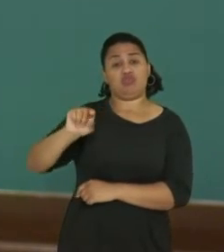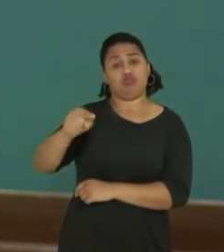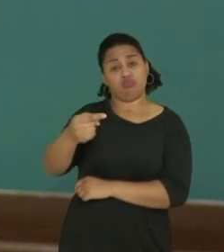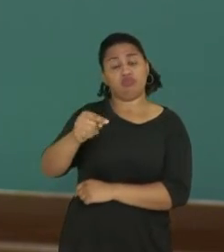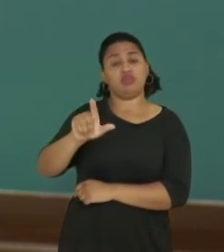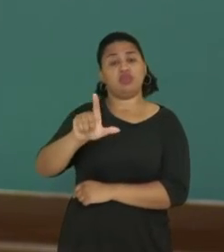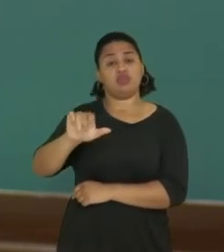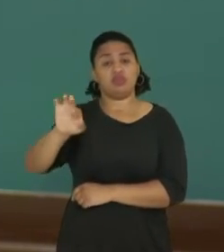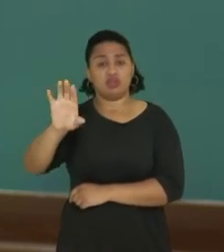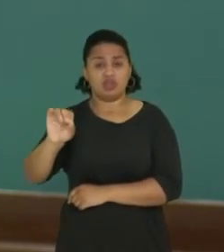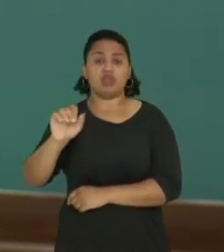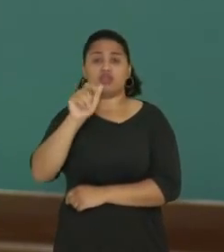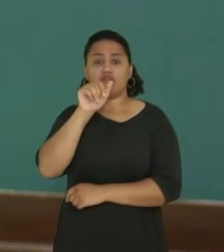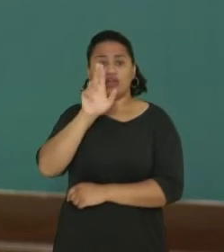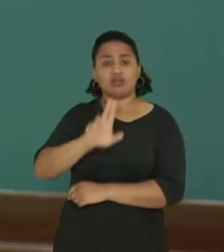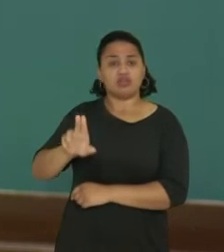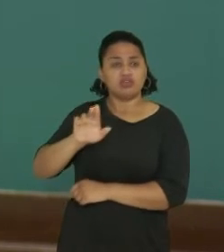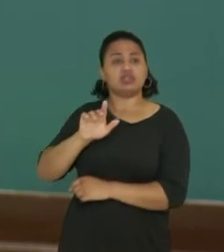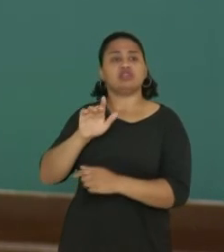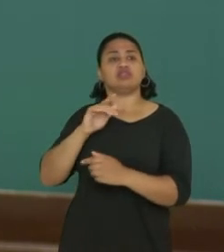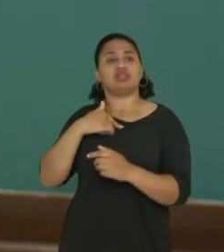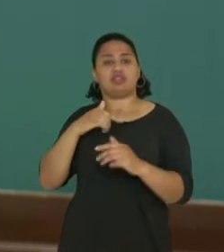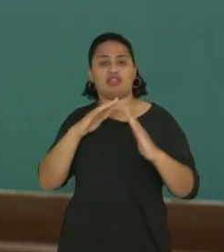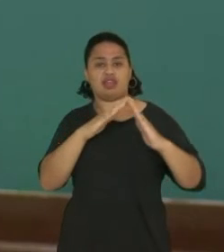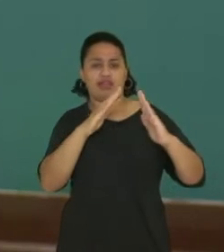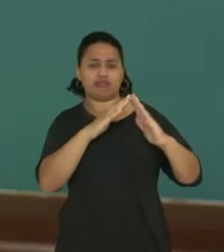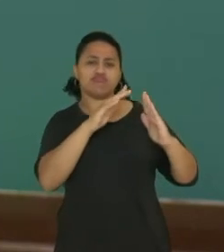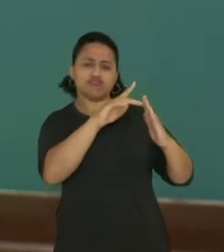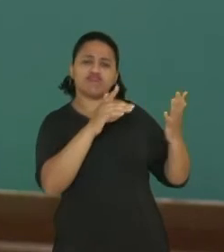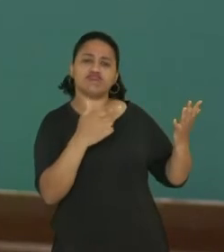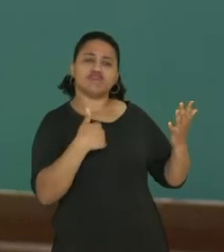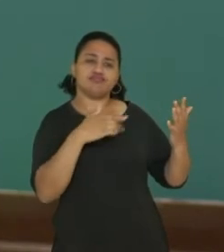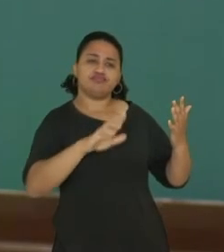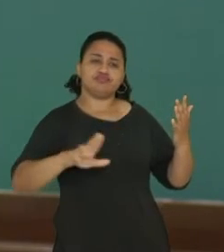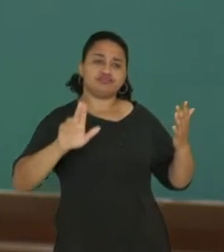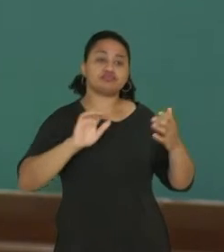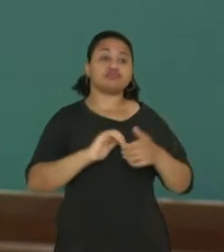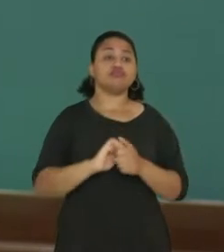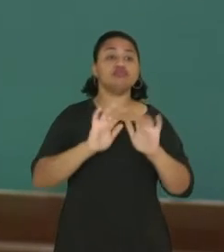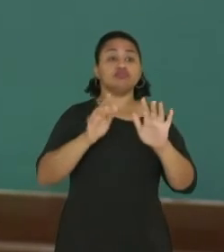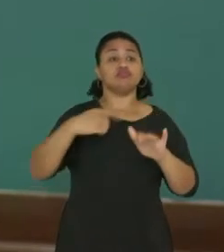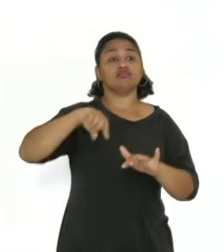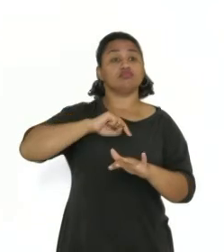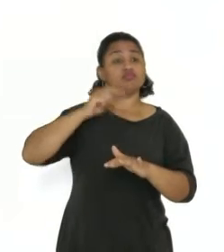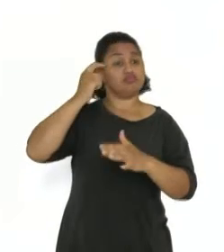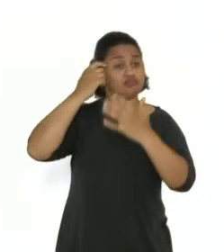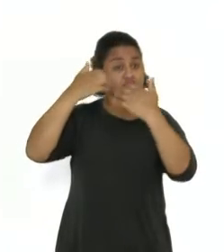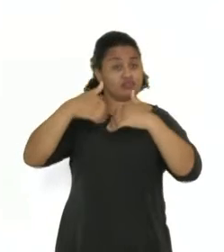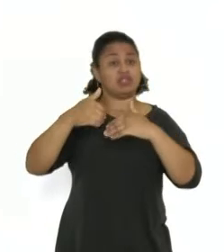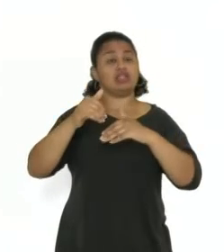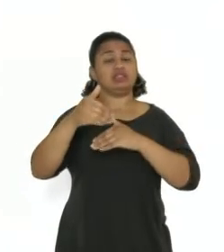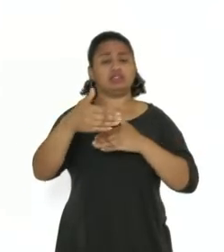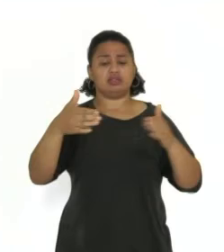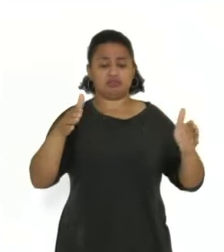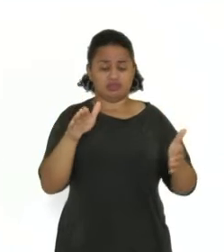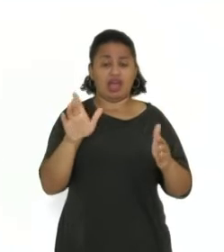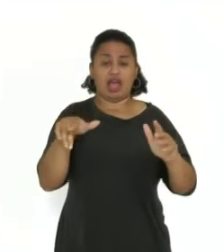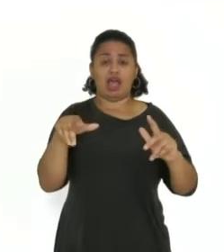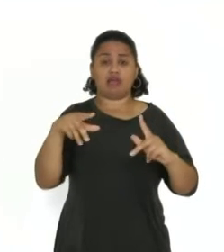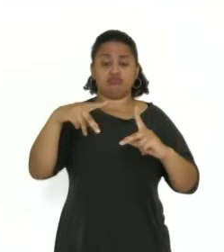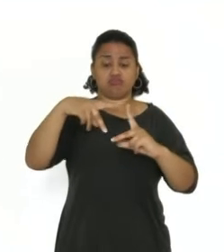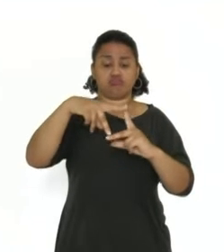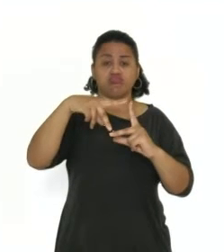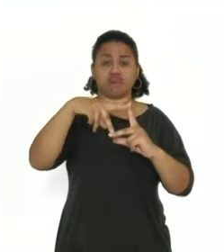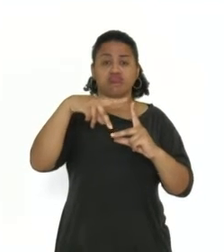que foi gasto ali lá na casa da Daiane, tá bom? E para a gente refletir um pouquinho, olha só, e se o bloco retangular for um cubo, como que a gente